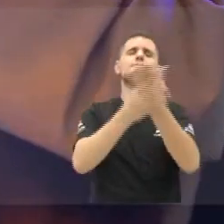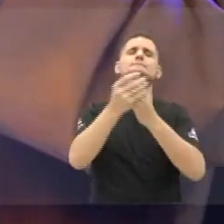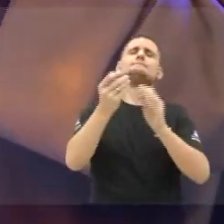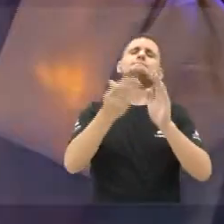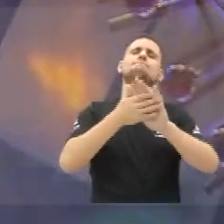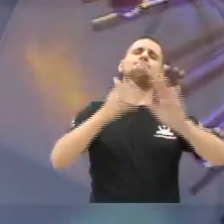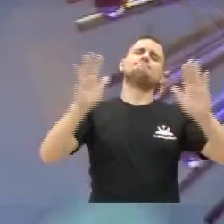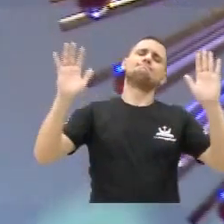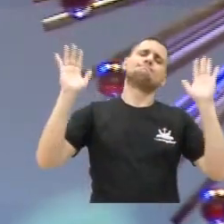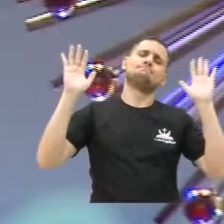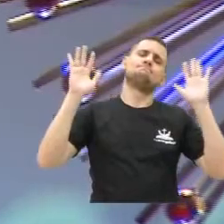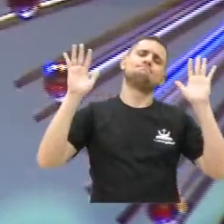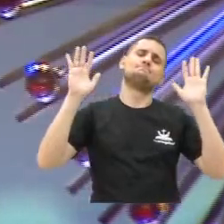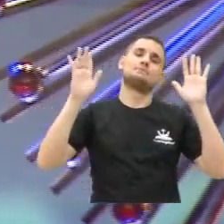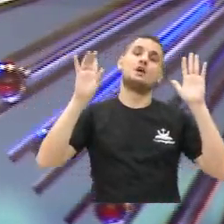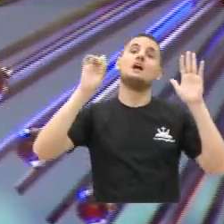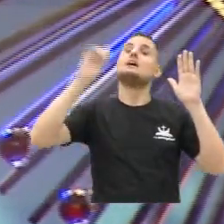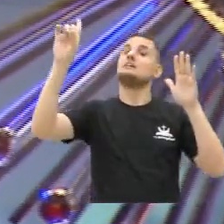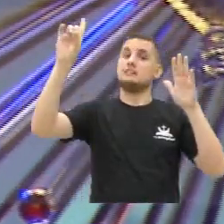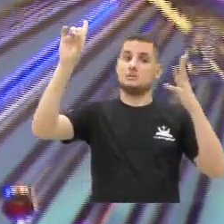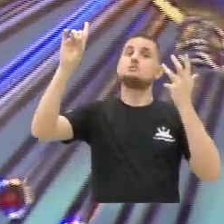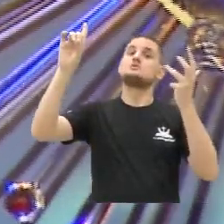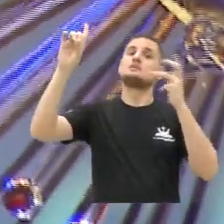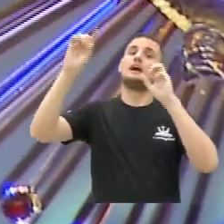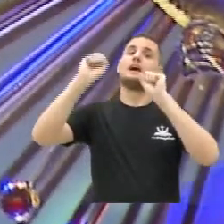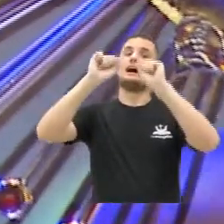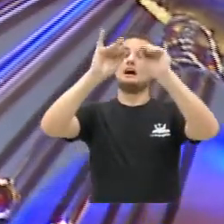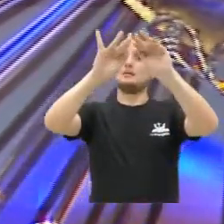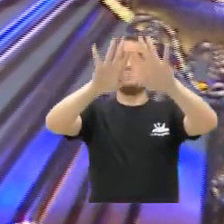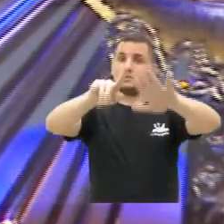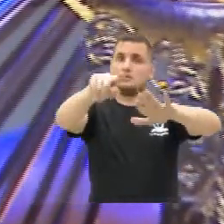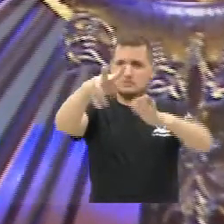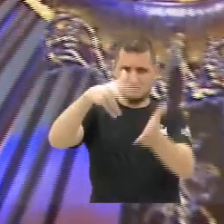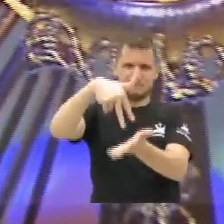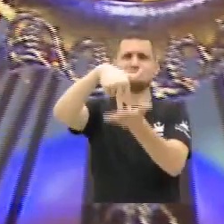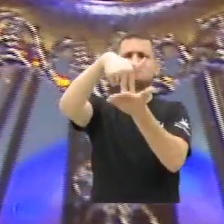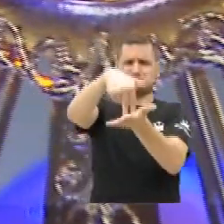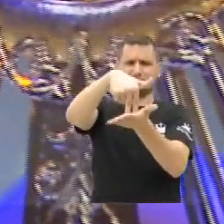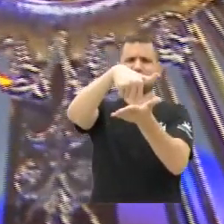quer te levantar. Deus quer te levantar.